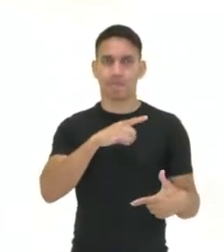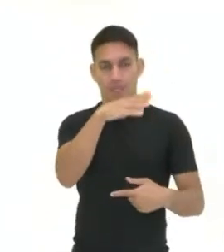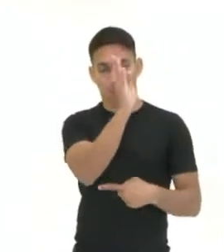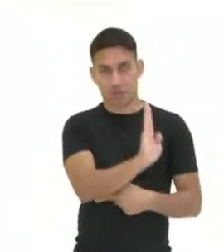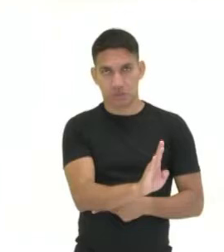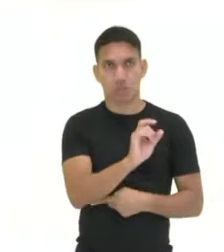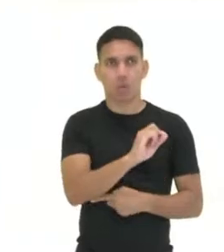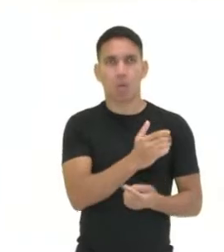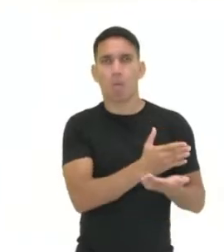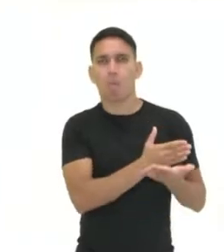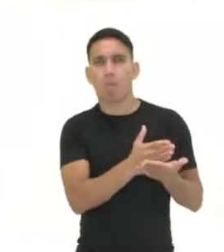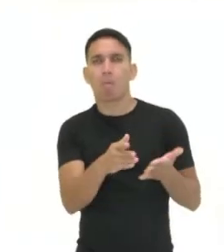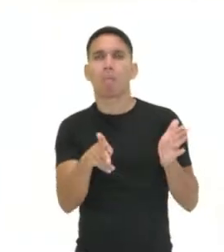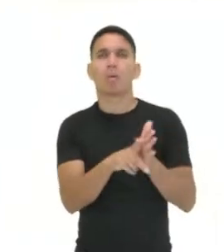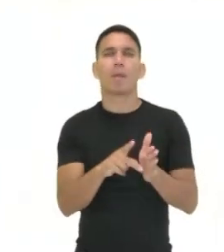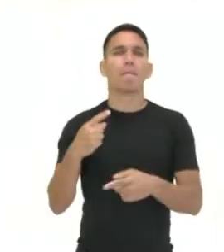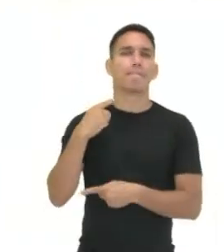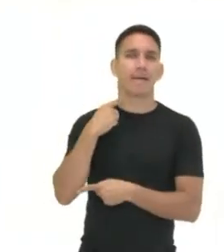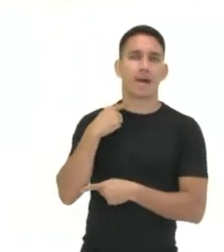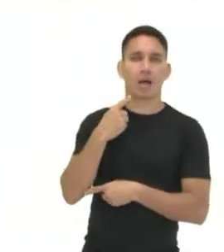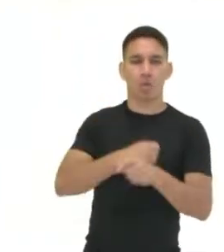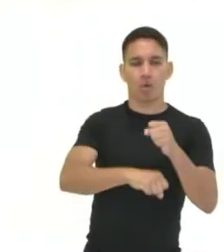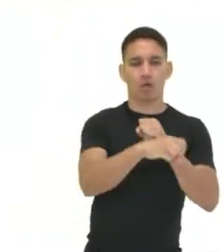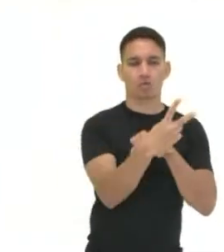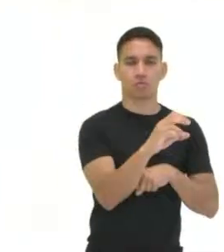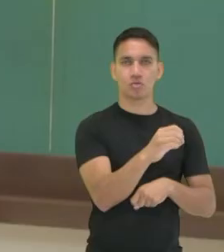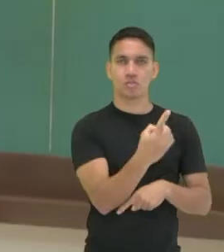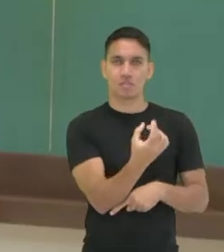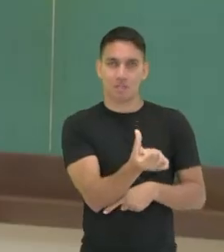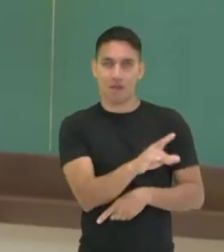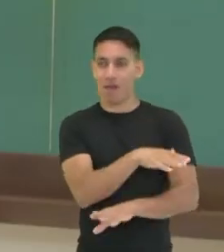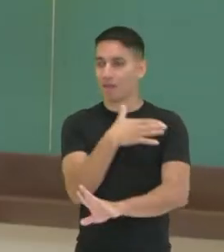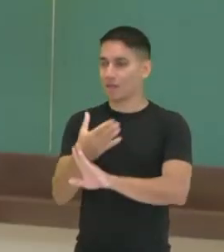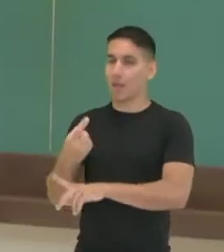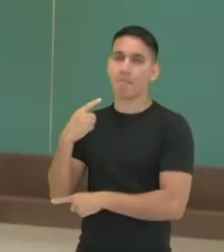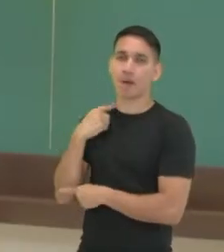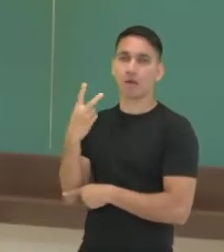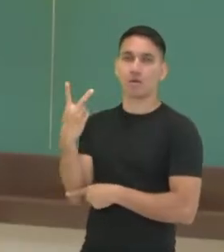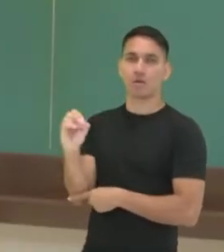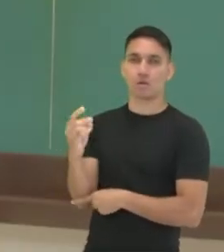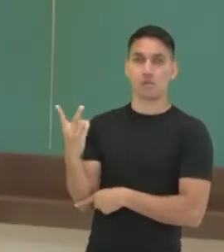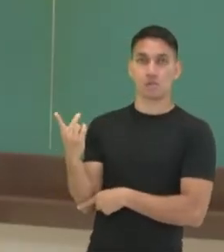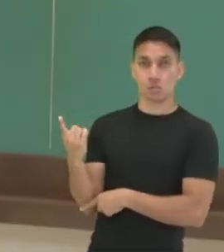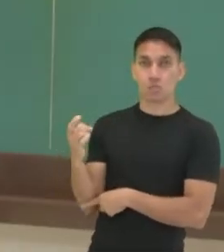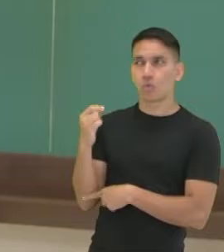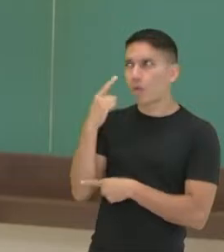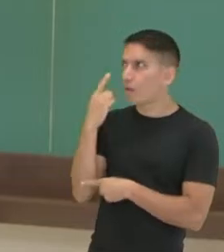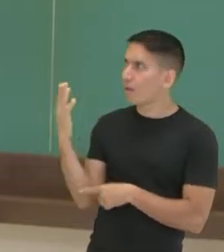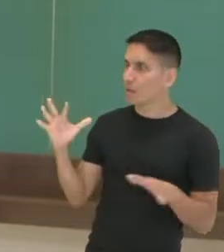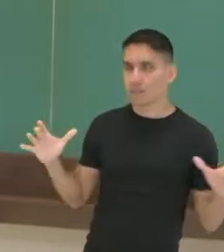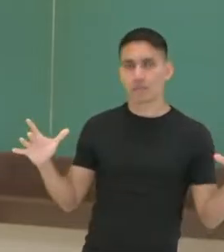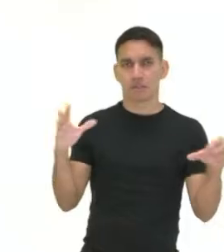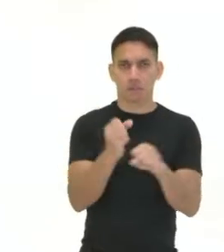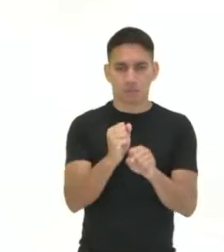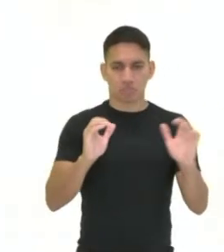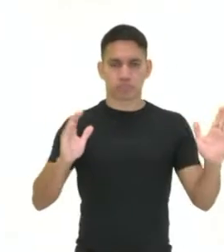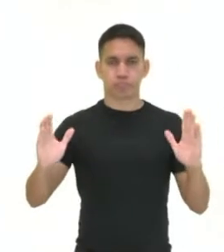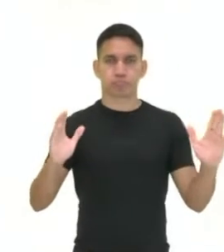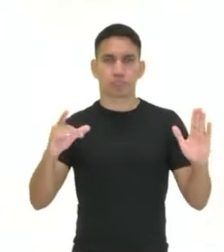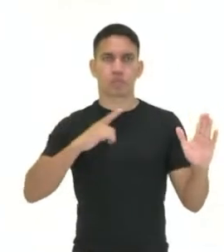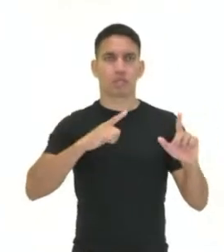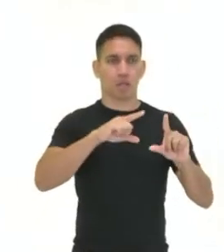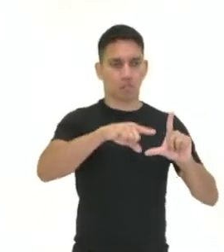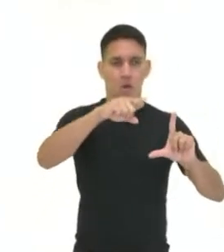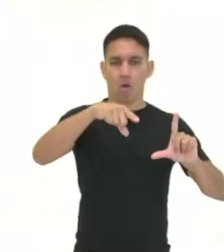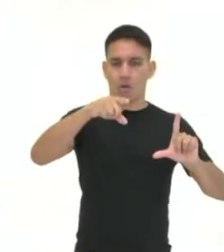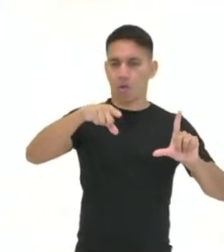aqui desde maio de 2016 até maio de 2021. Então veja que esses dados eles vão oscilando